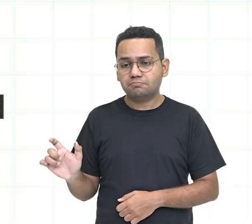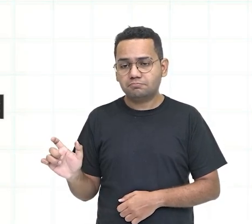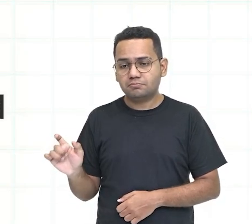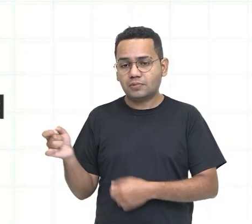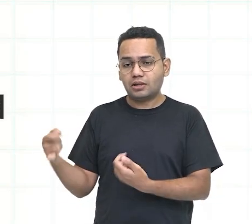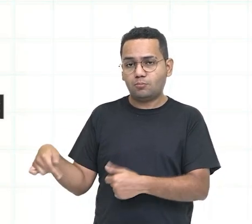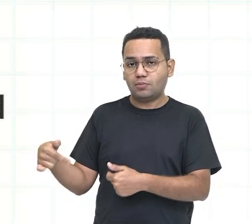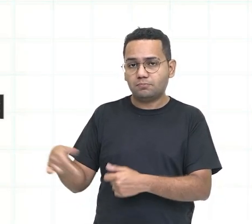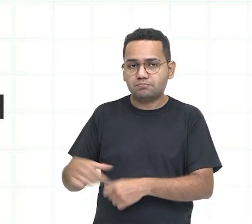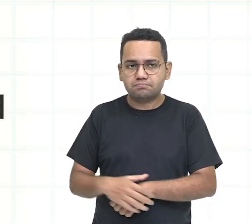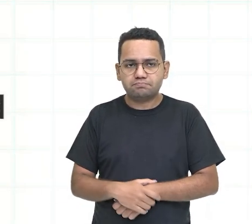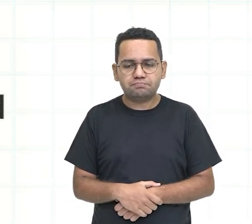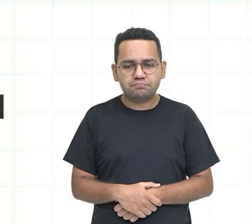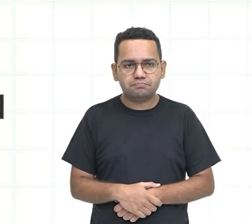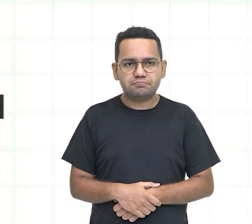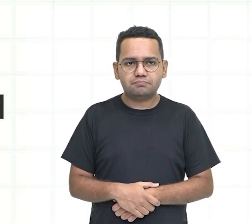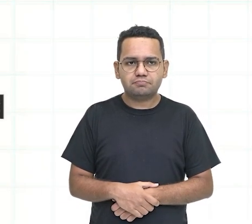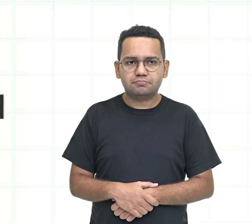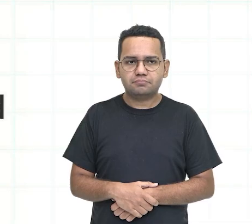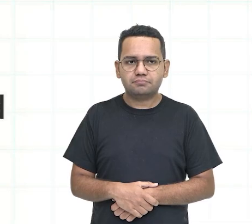emprego, ok?